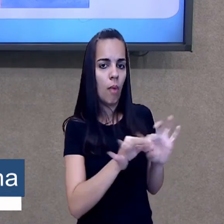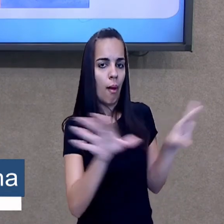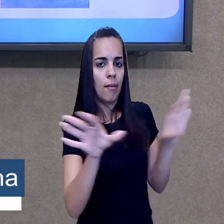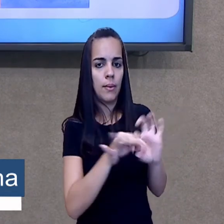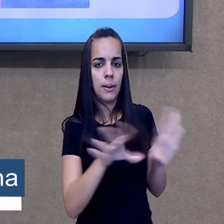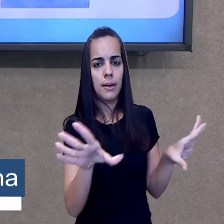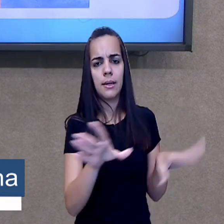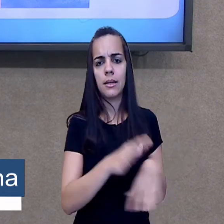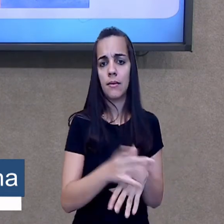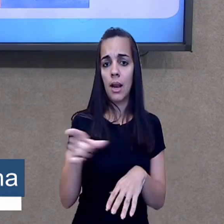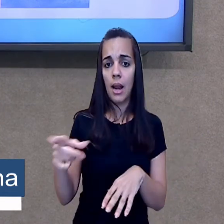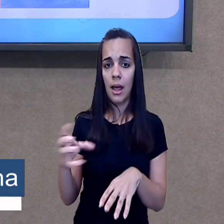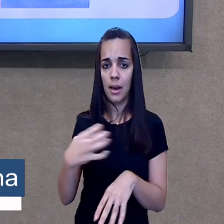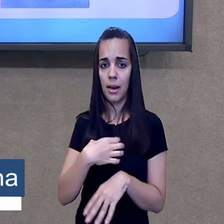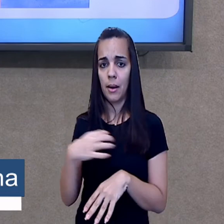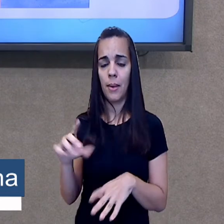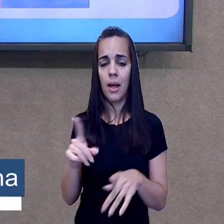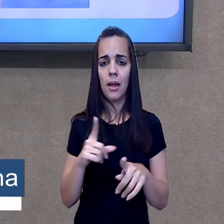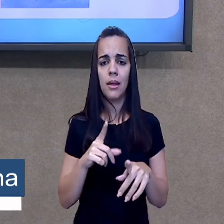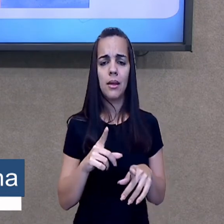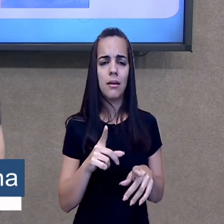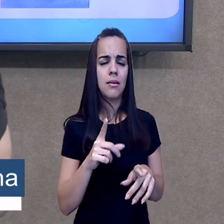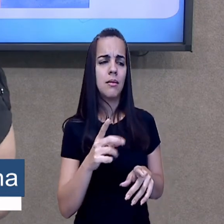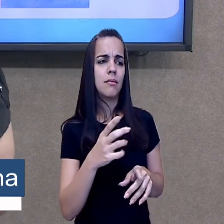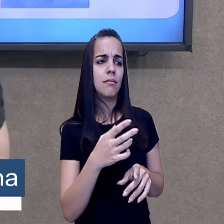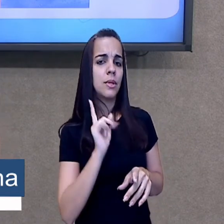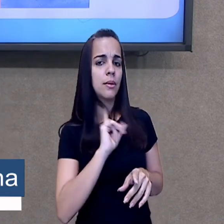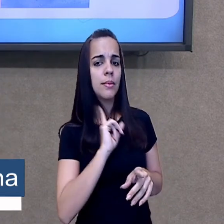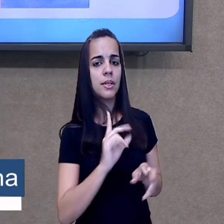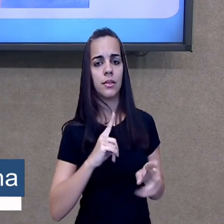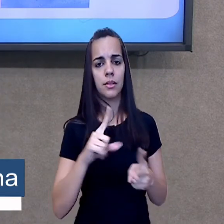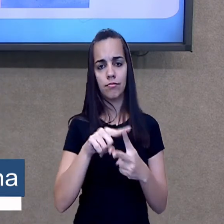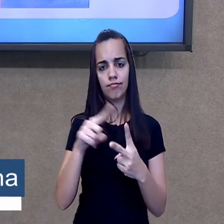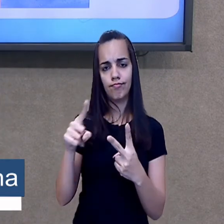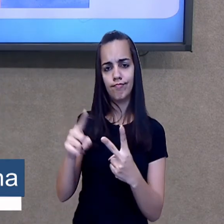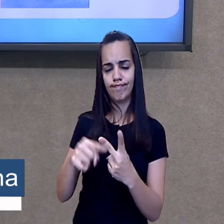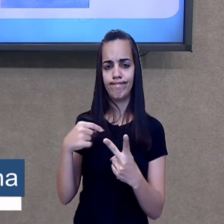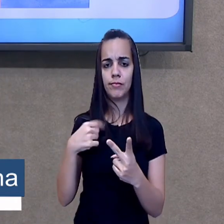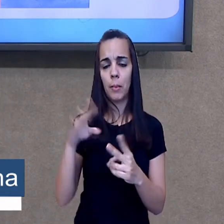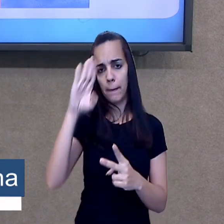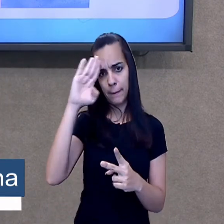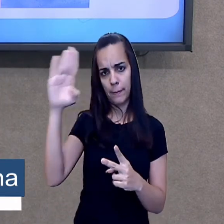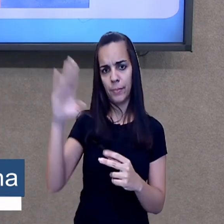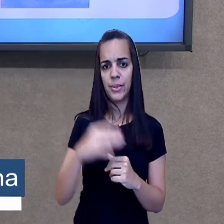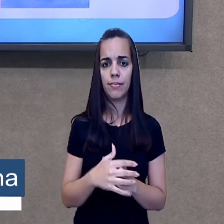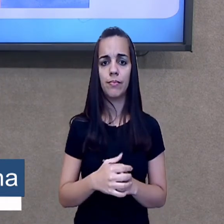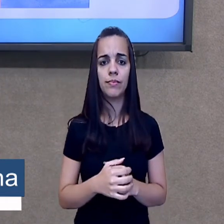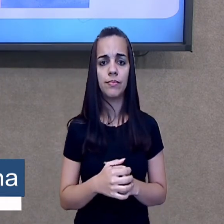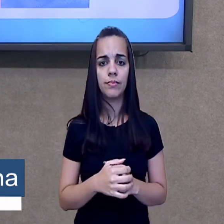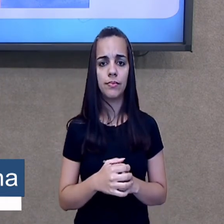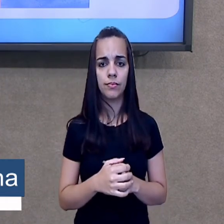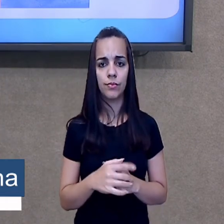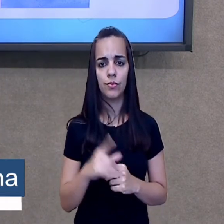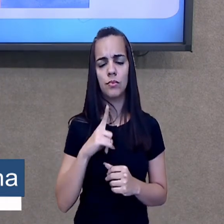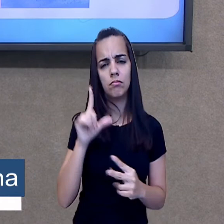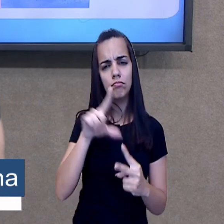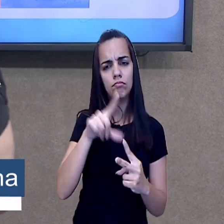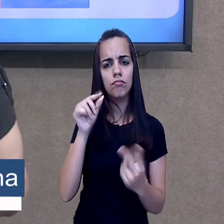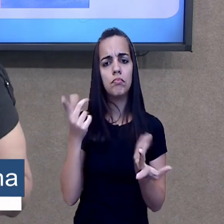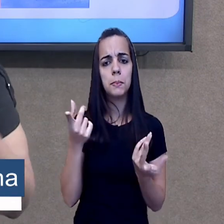Inconfidência Baiana e a Mineira, ela tem dois aspectos principais, que são a questão